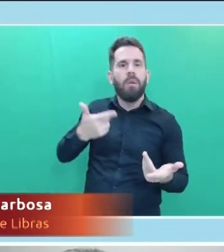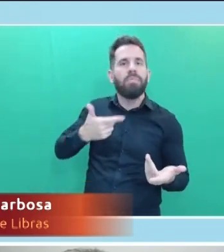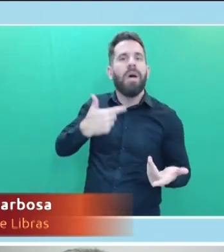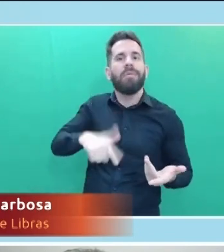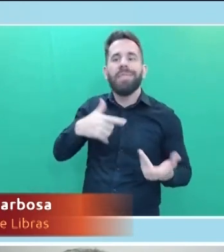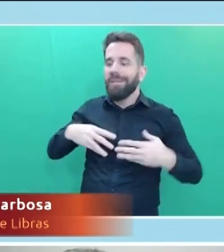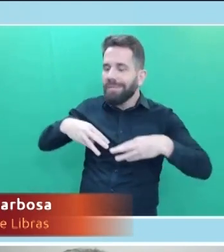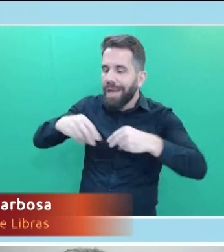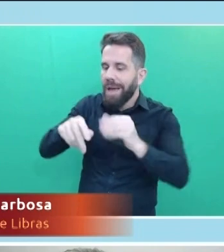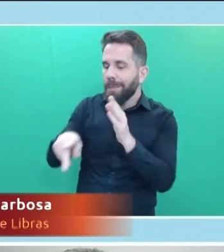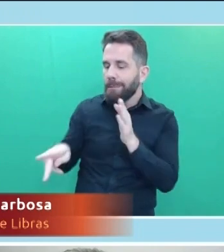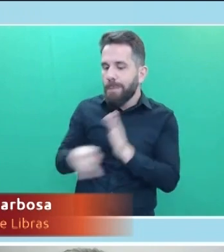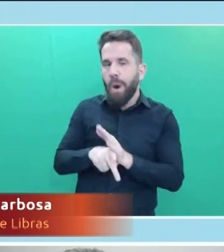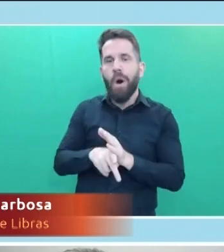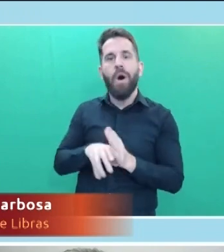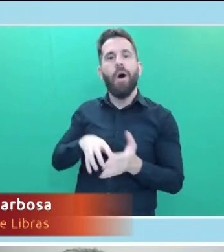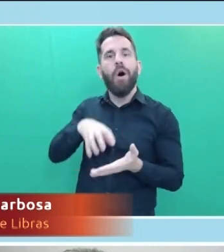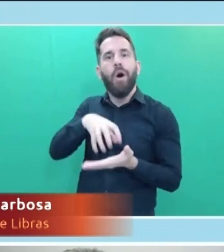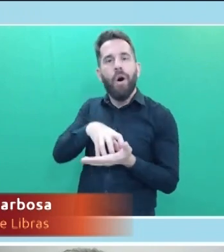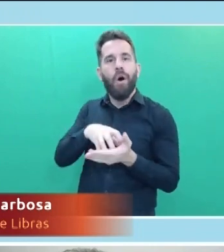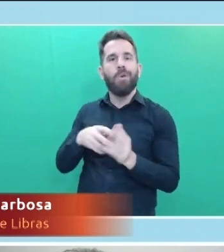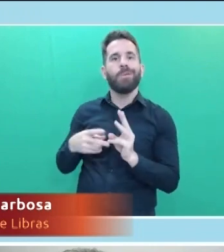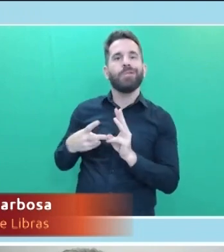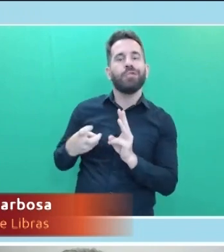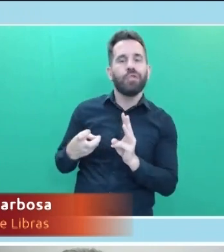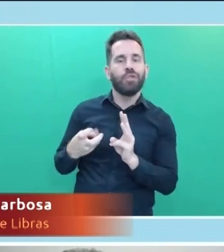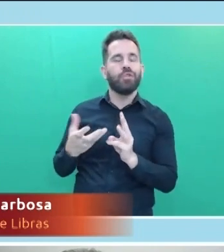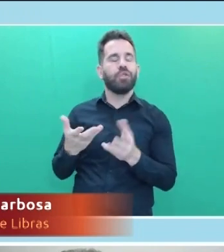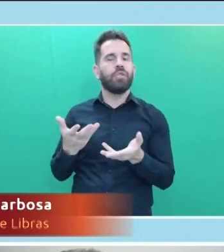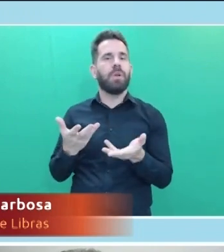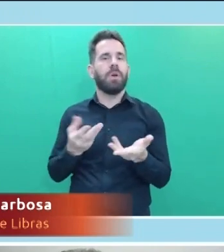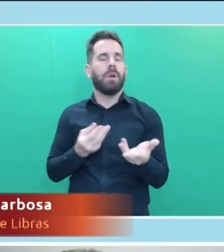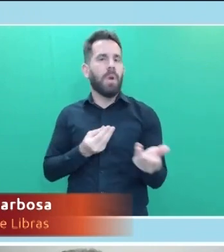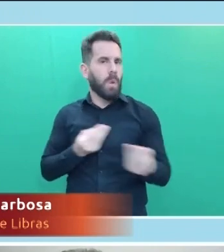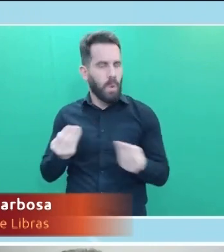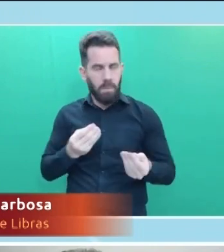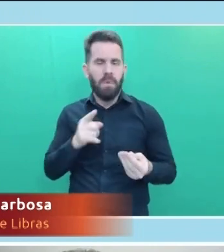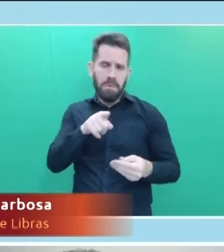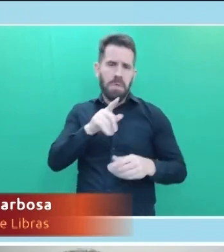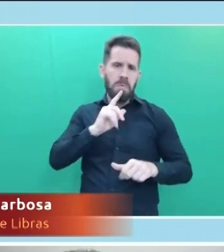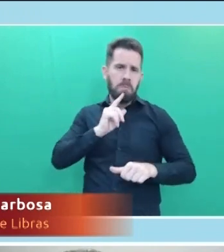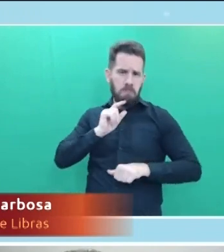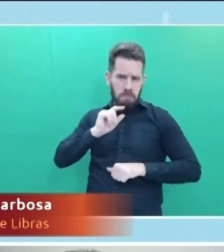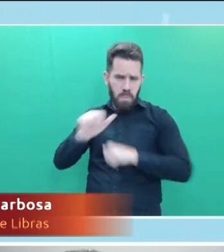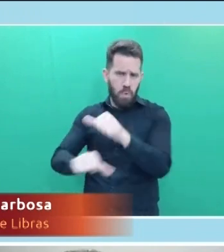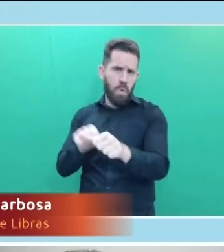você acha dessa alteração na hora de fazer as perguntas do censo?